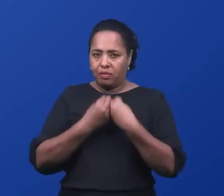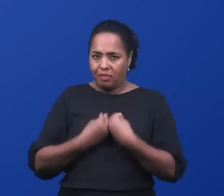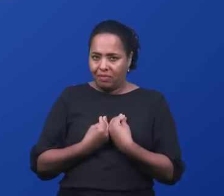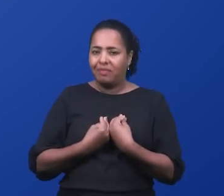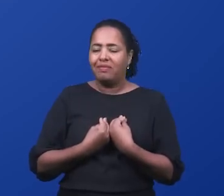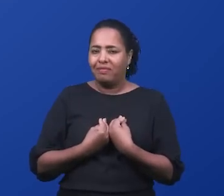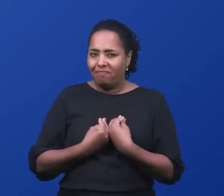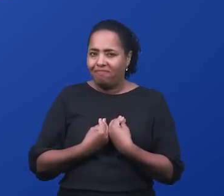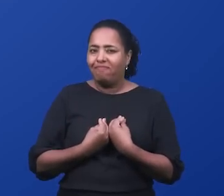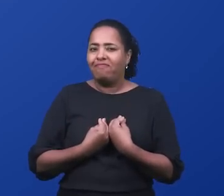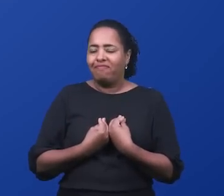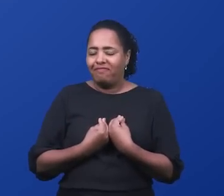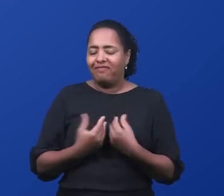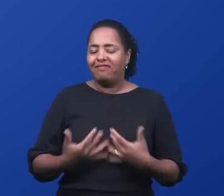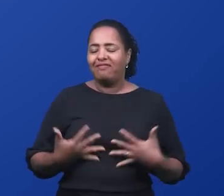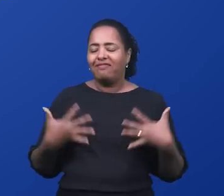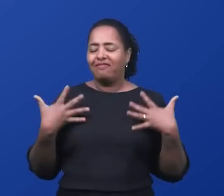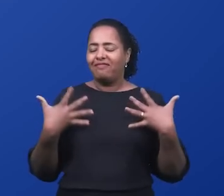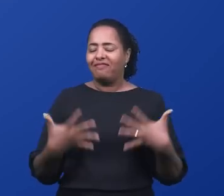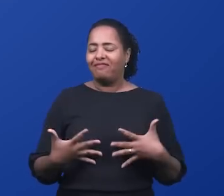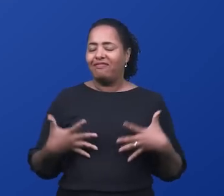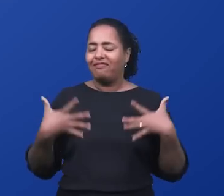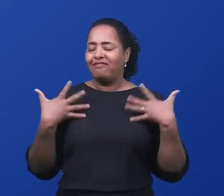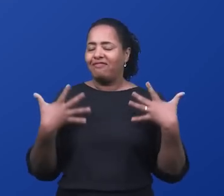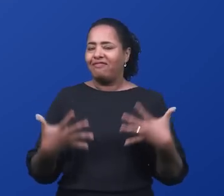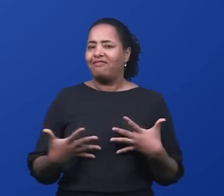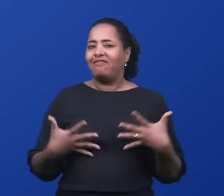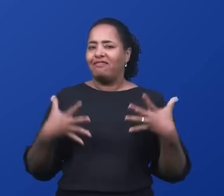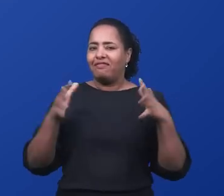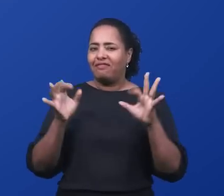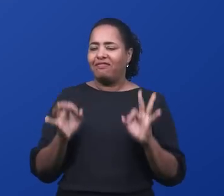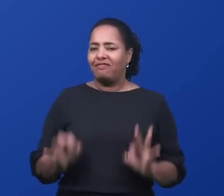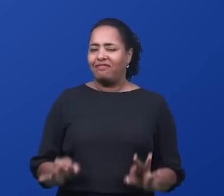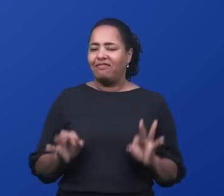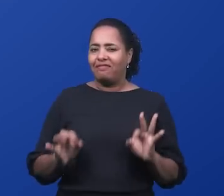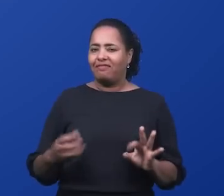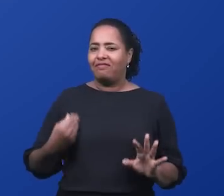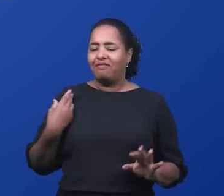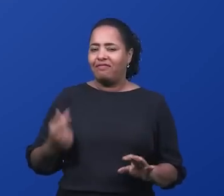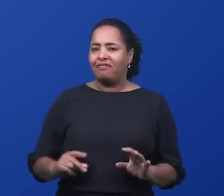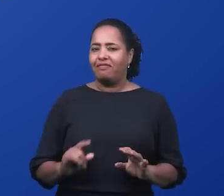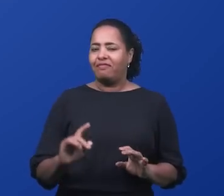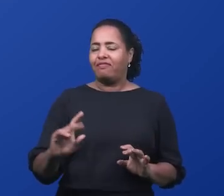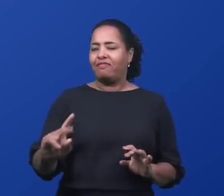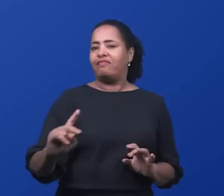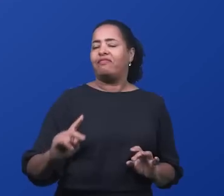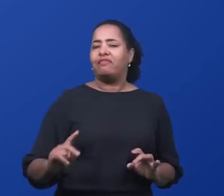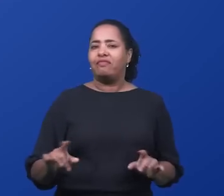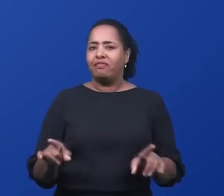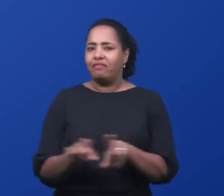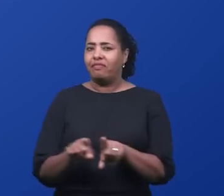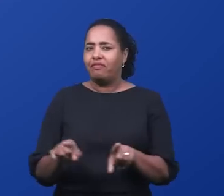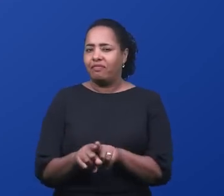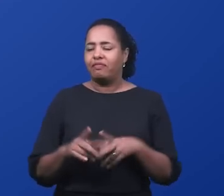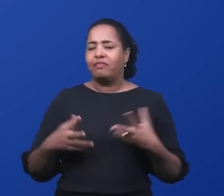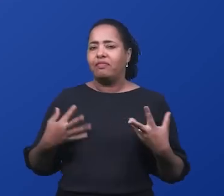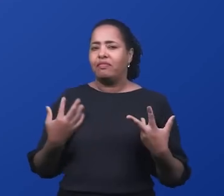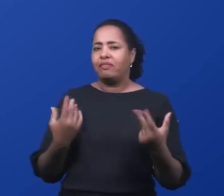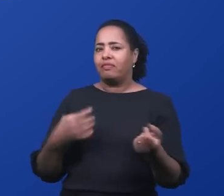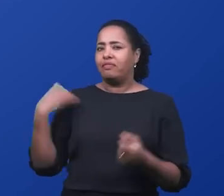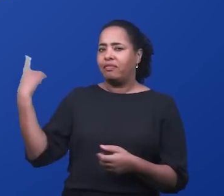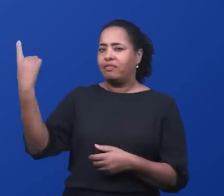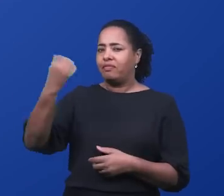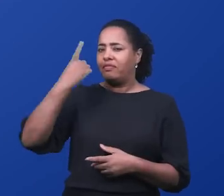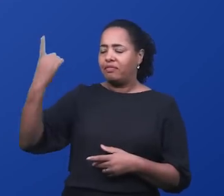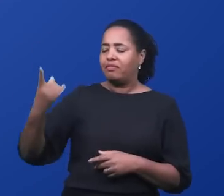deu agora um espírito de alegria, de certeza de vida eterna. E assim também como Davi com